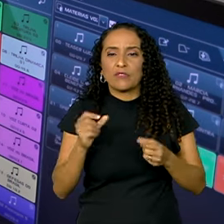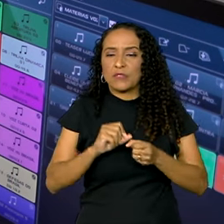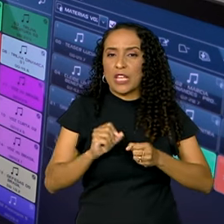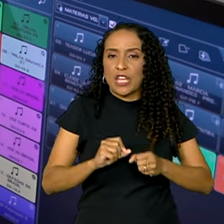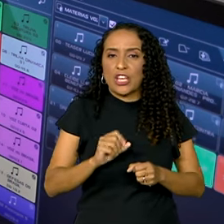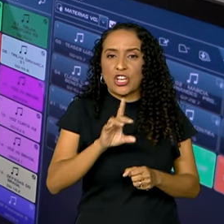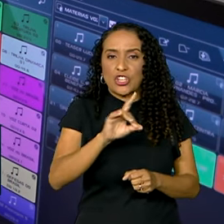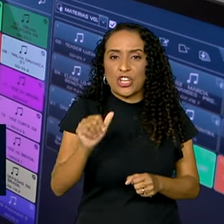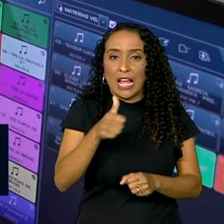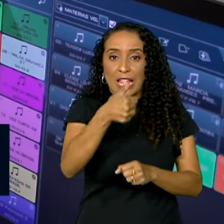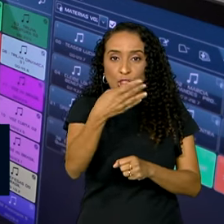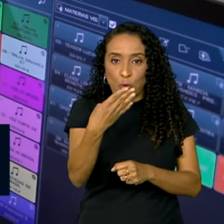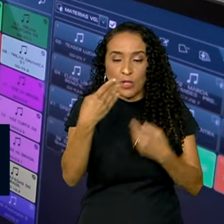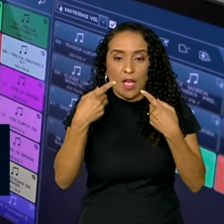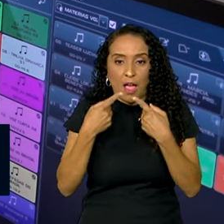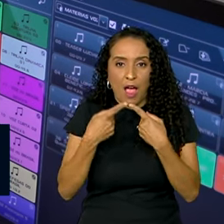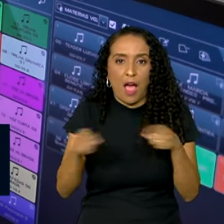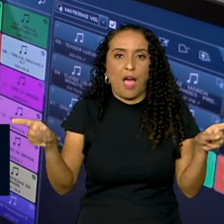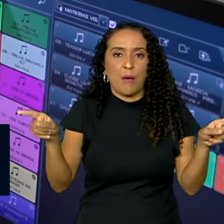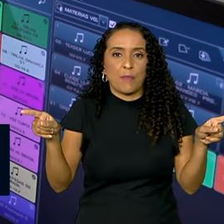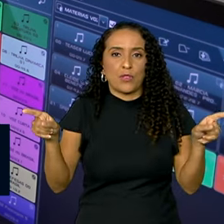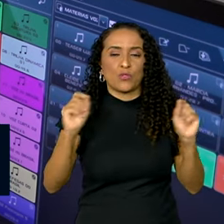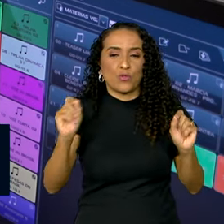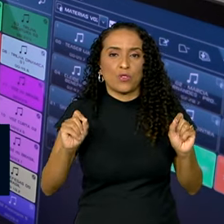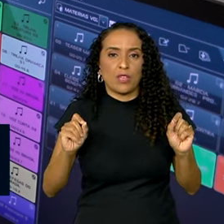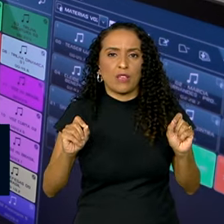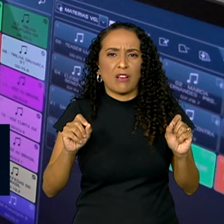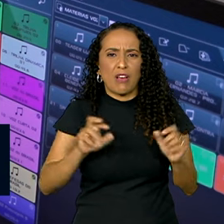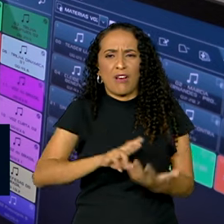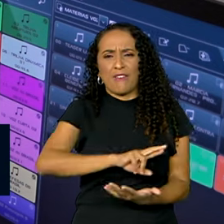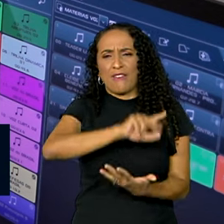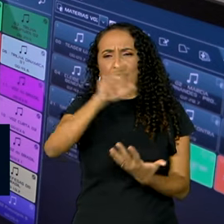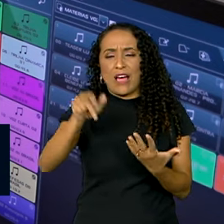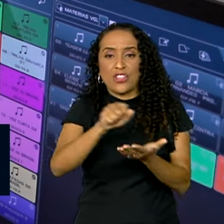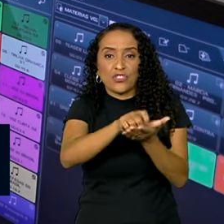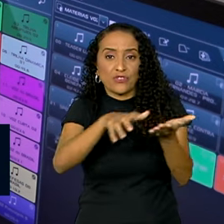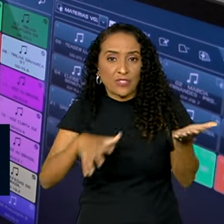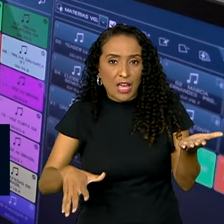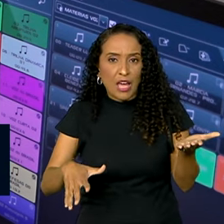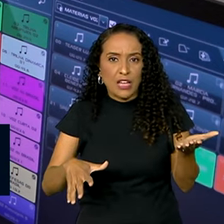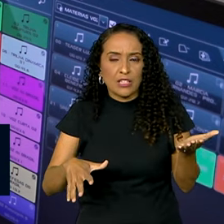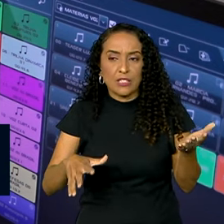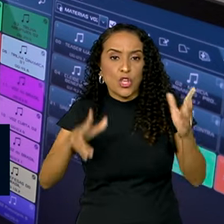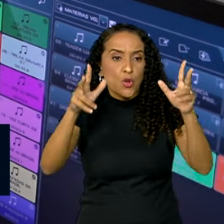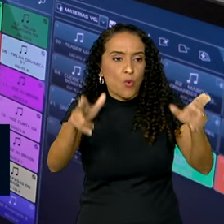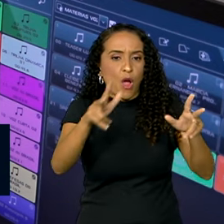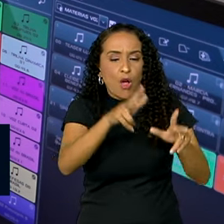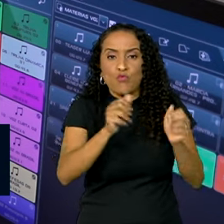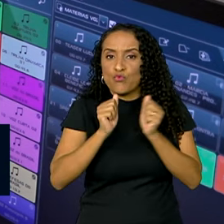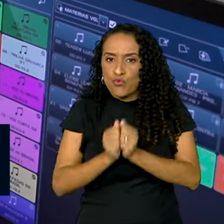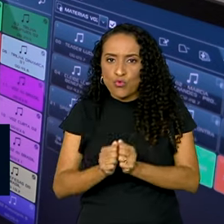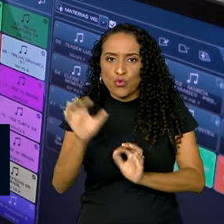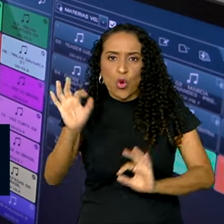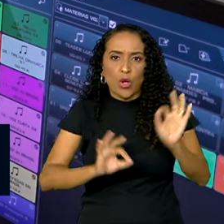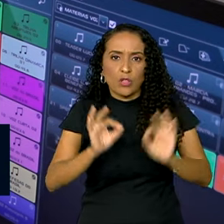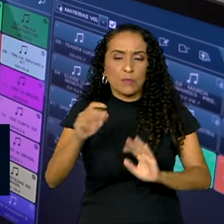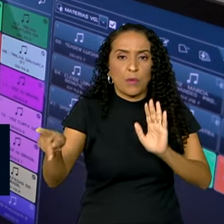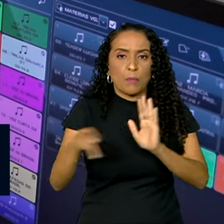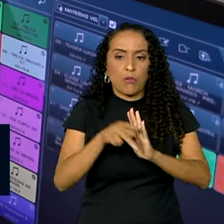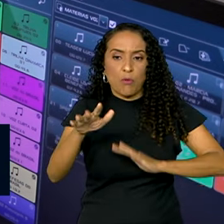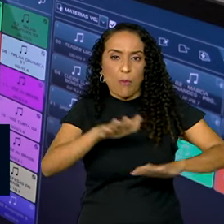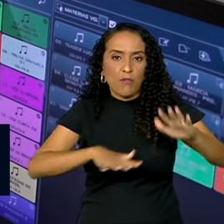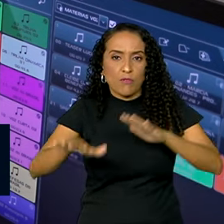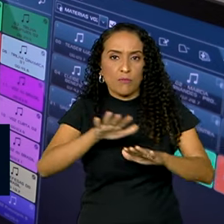no dia 14 14 abertura né com centenas de atividades simultâneas organizadas pelos próprios